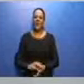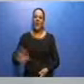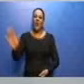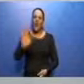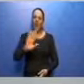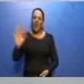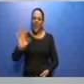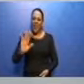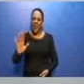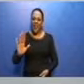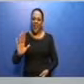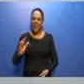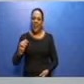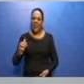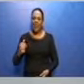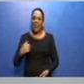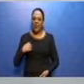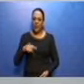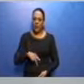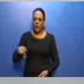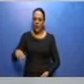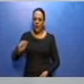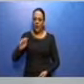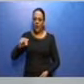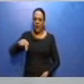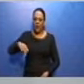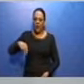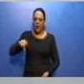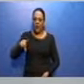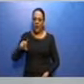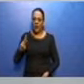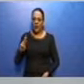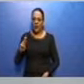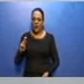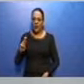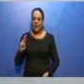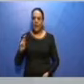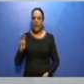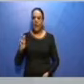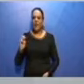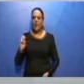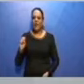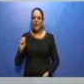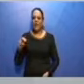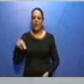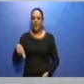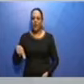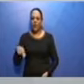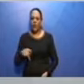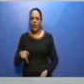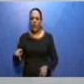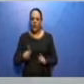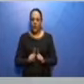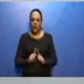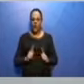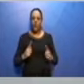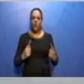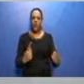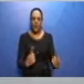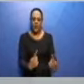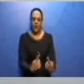Olá pessoal, eu sou Anderson, professor de Geografia. Na aula de hoje nós vamos continuar aí o estudo